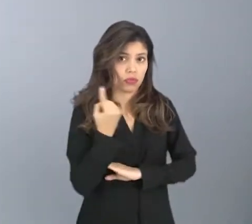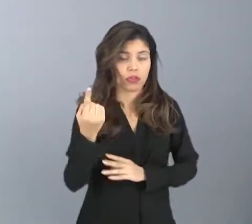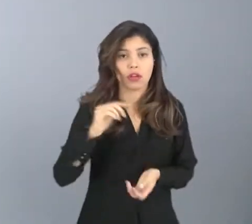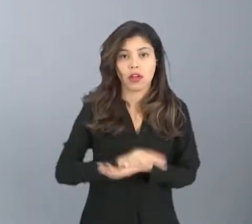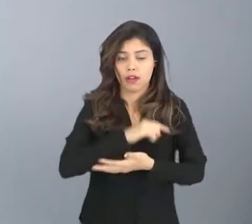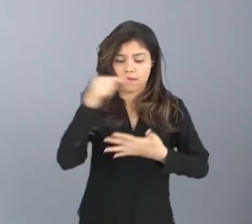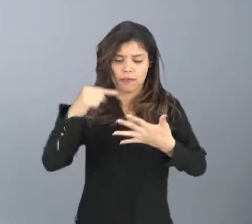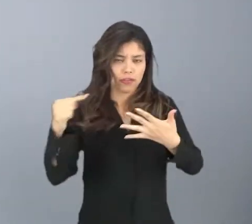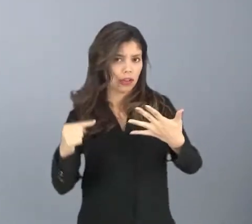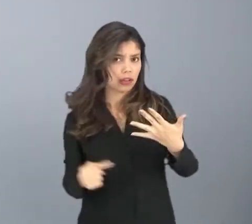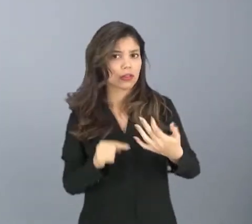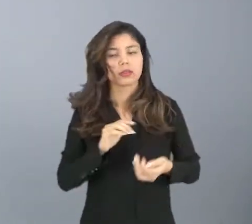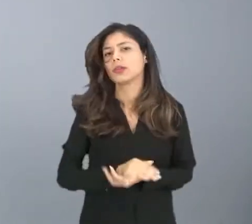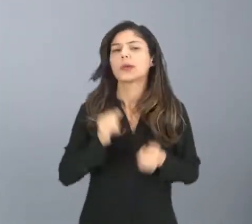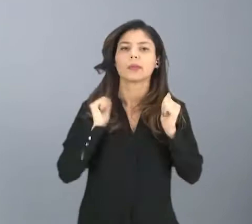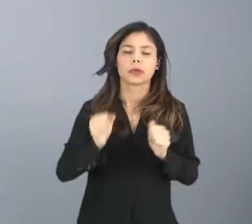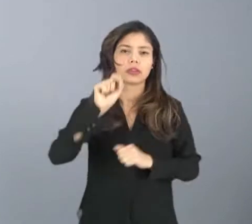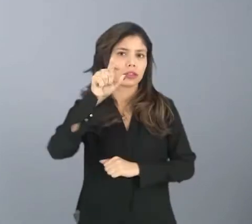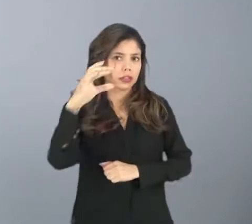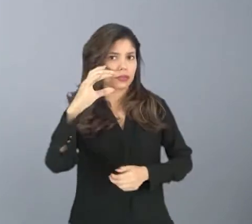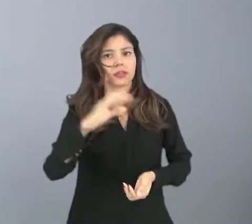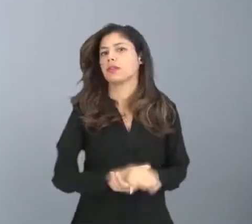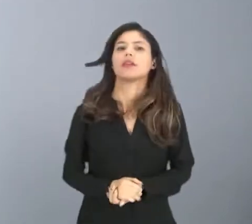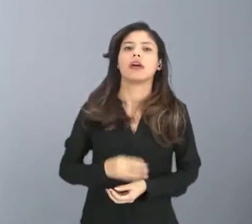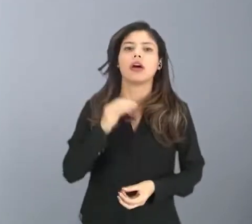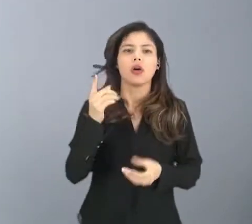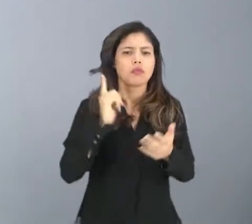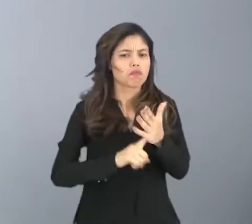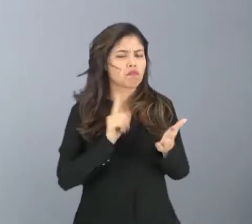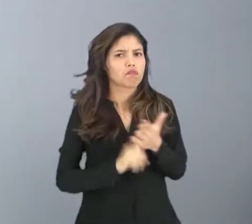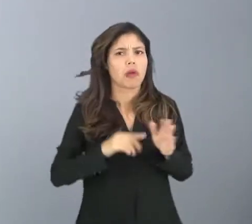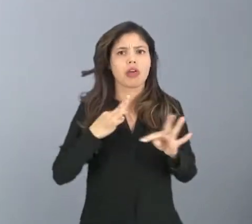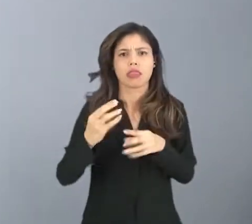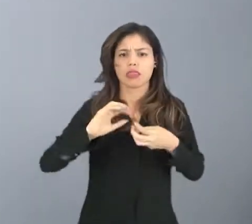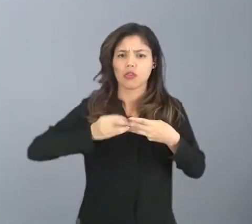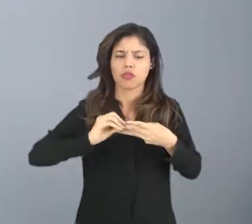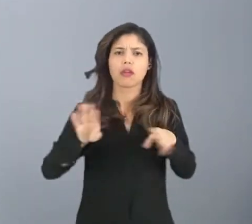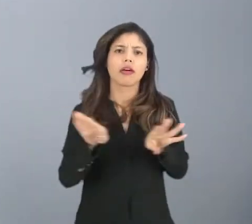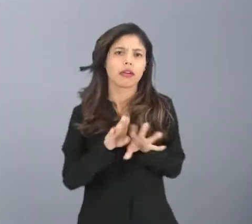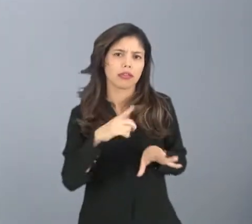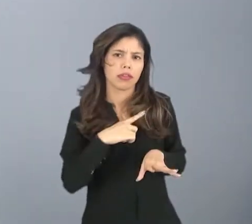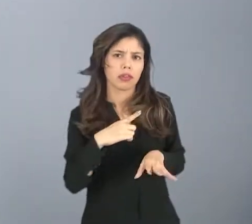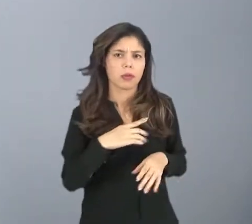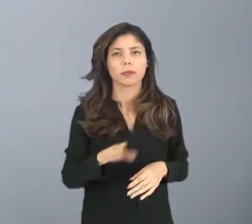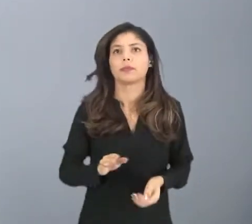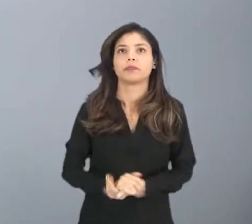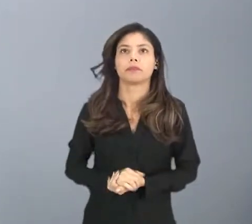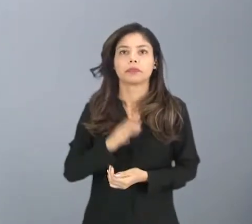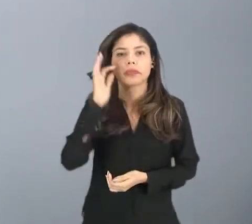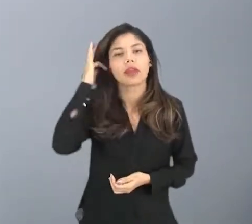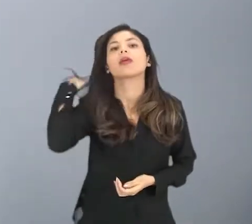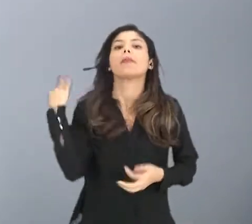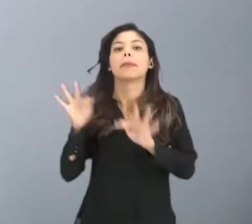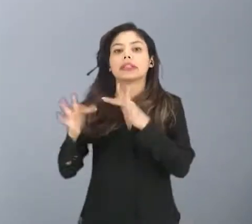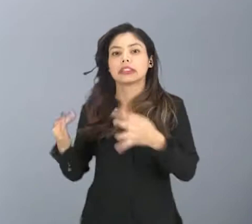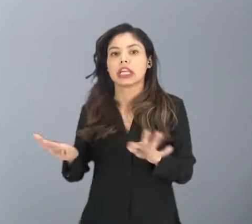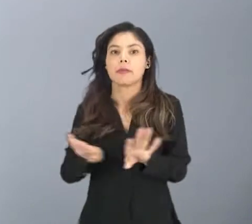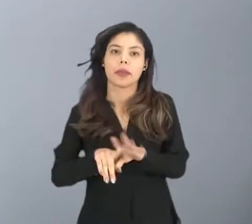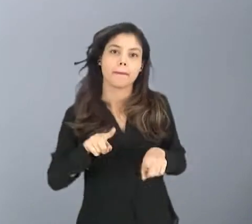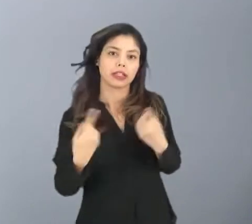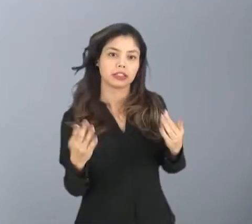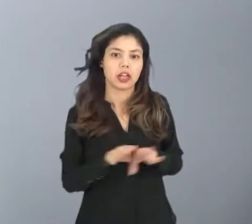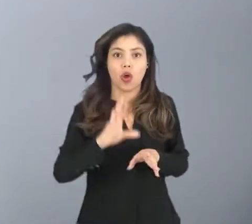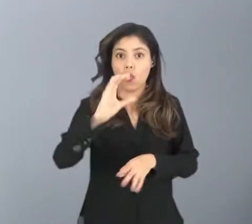possuem várias, eu posso classificá-los de acordo com o tipo de células que ele possui. Eu tenho células que são mais simples e células que são